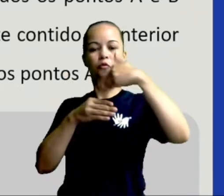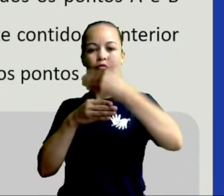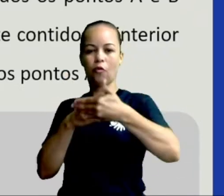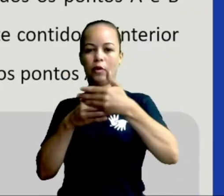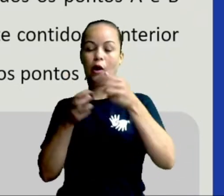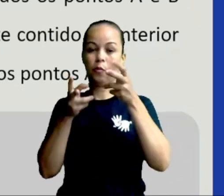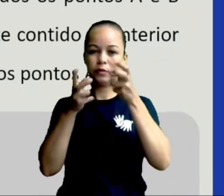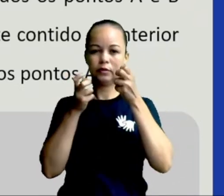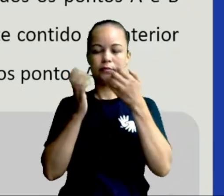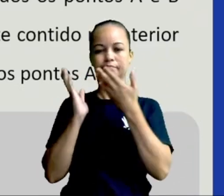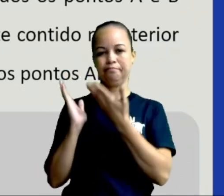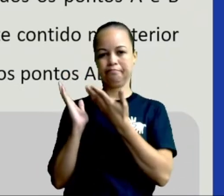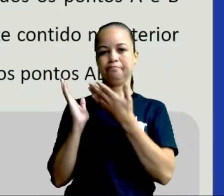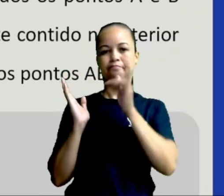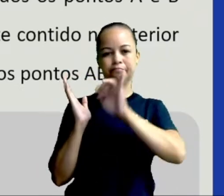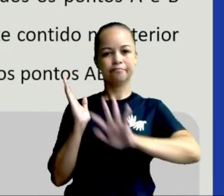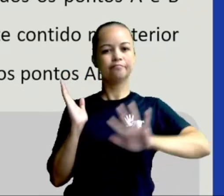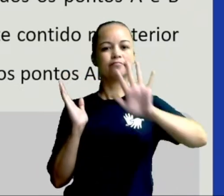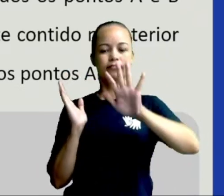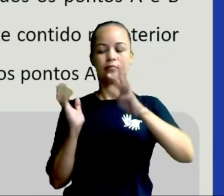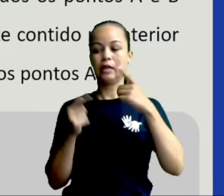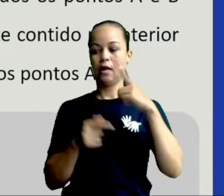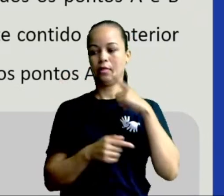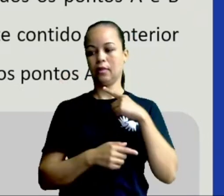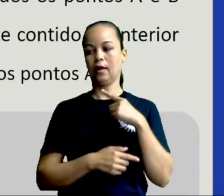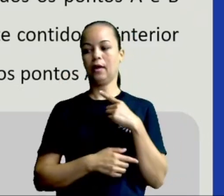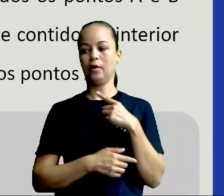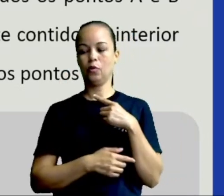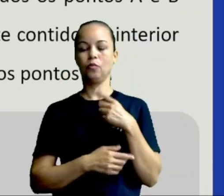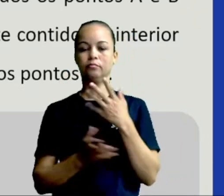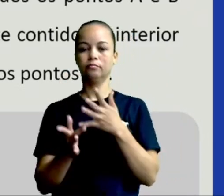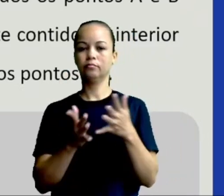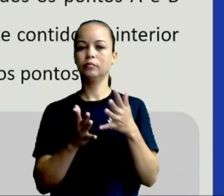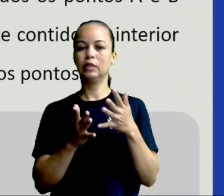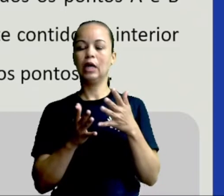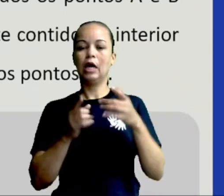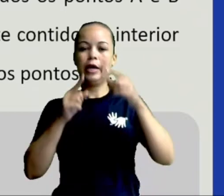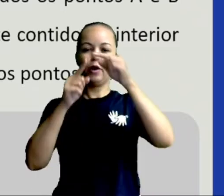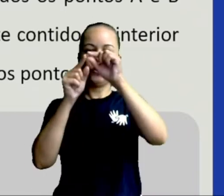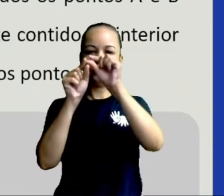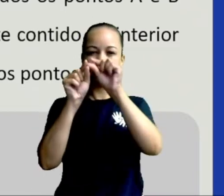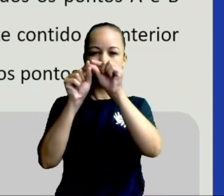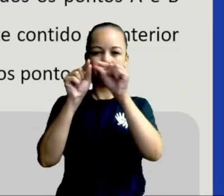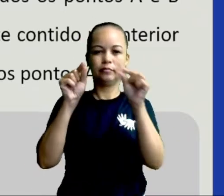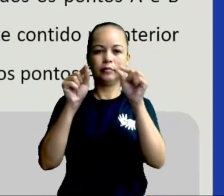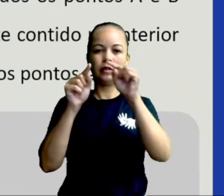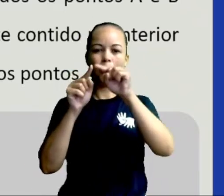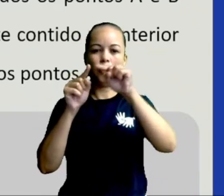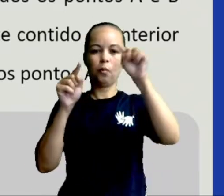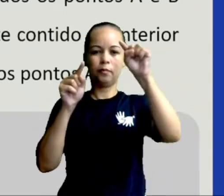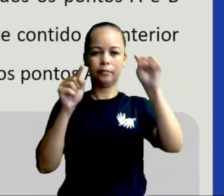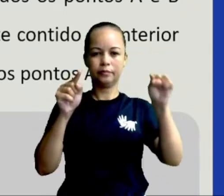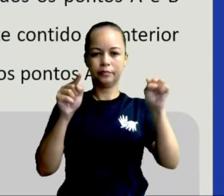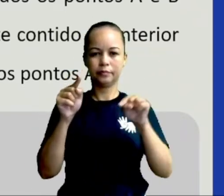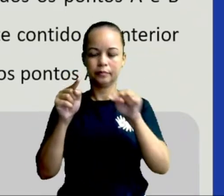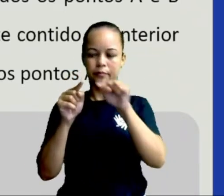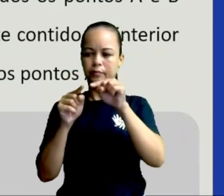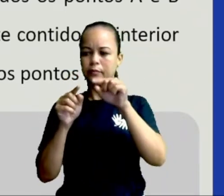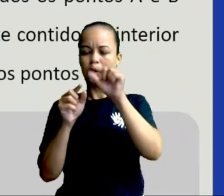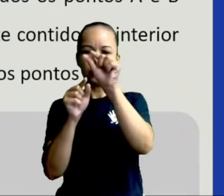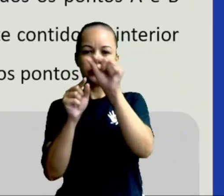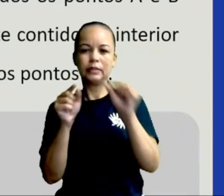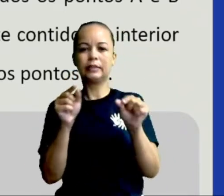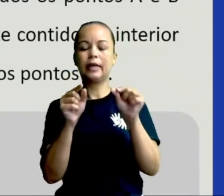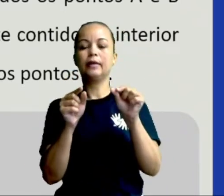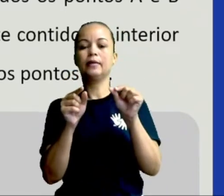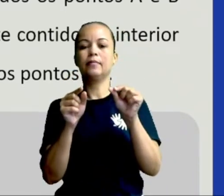aparecendo aí. Veja que eu tenho um polígono, tá? E aí eu tracei, né, um